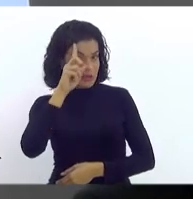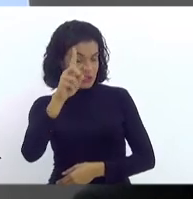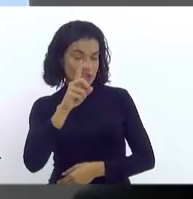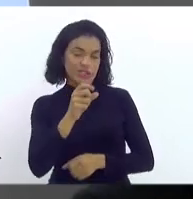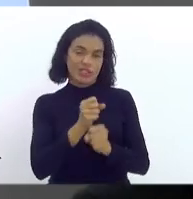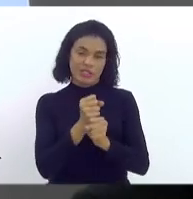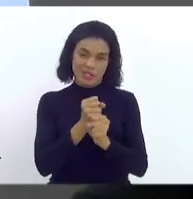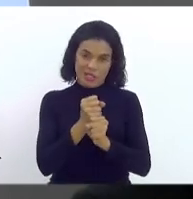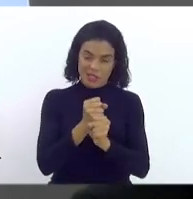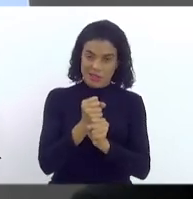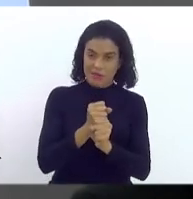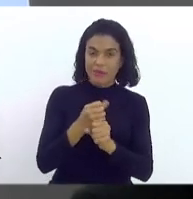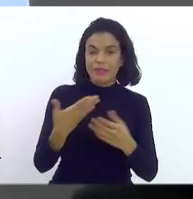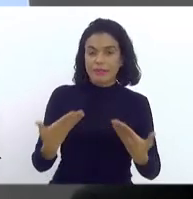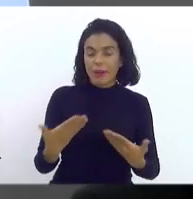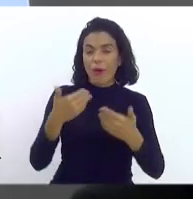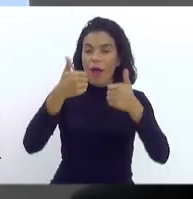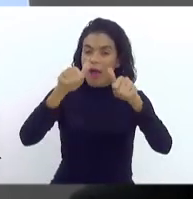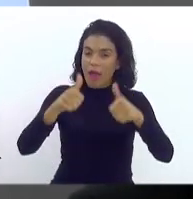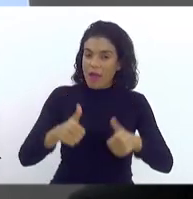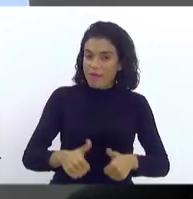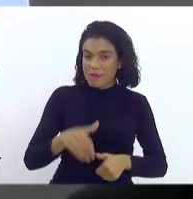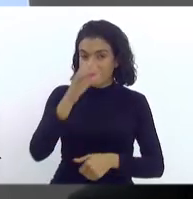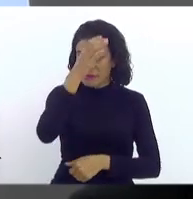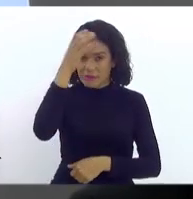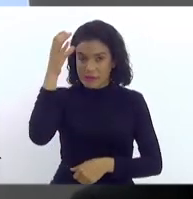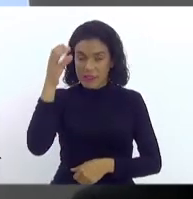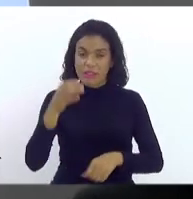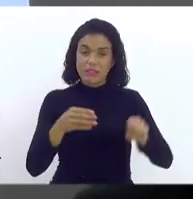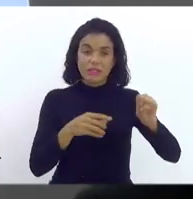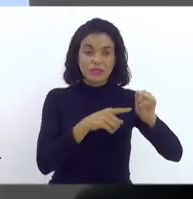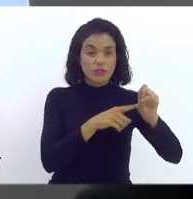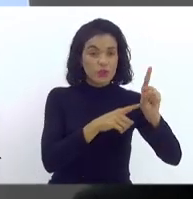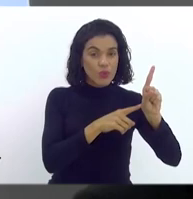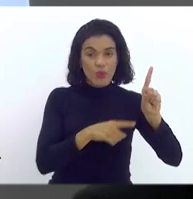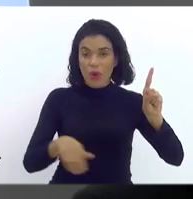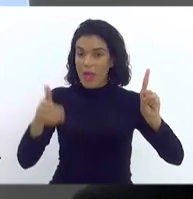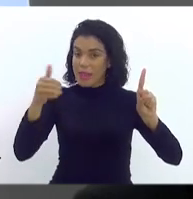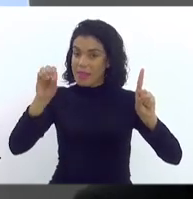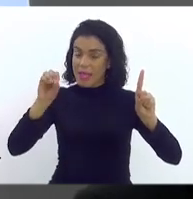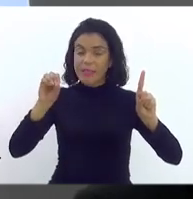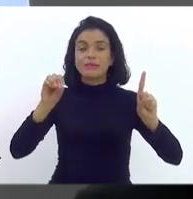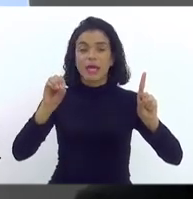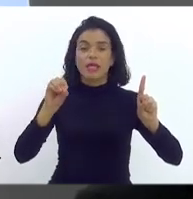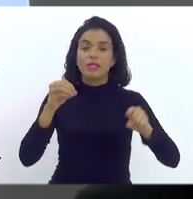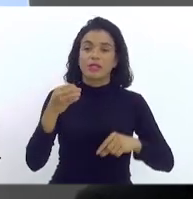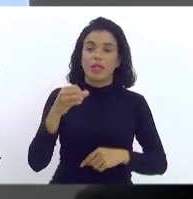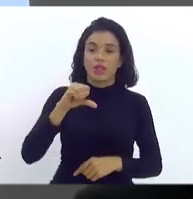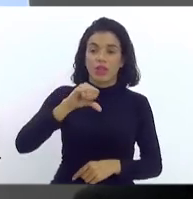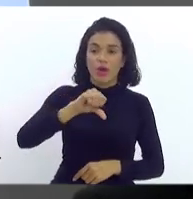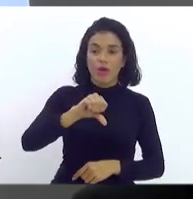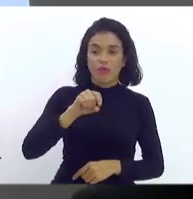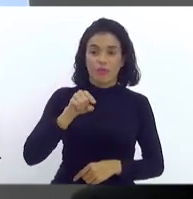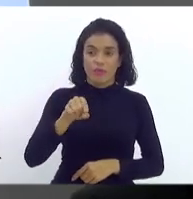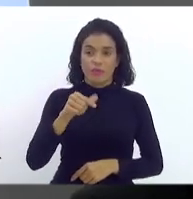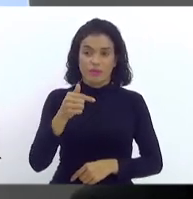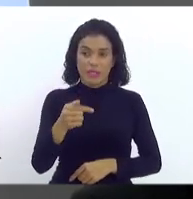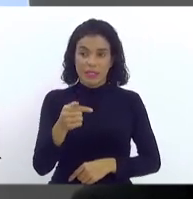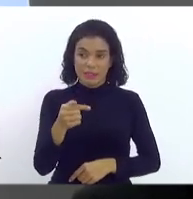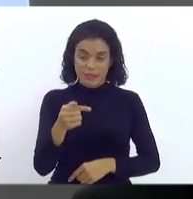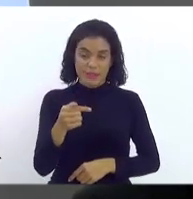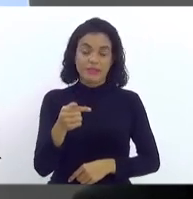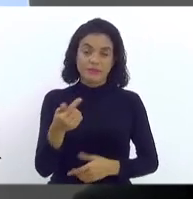A avaliação dos nossos clientes de uma escala de 1 a 10 é de 9,27, da satisfação com os serviços e